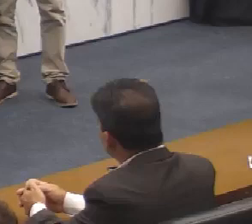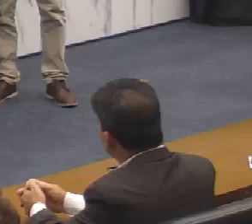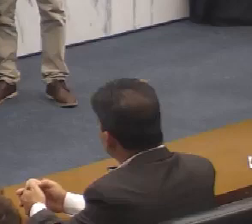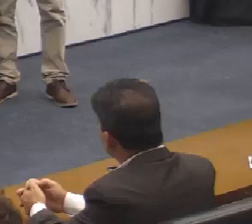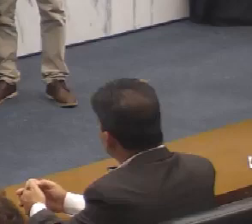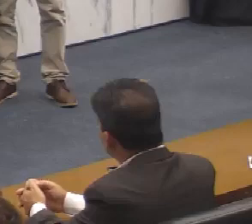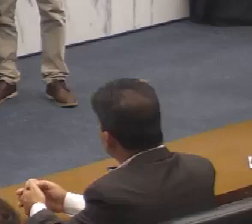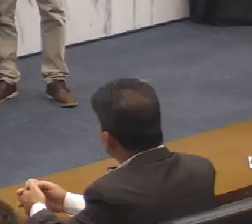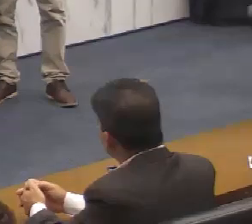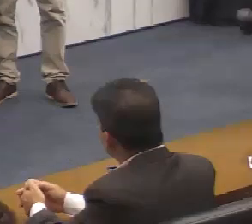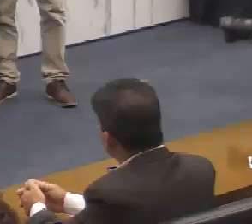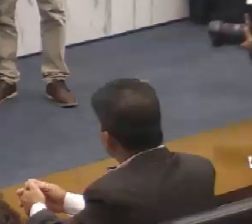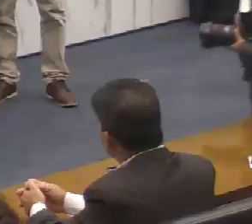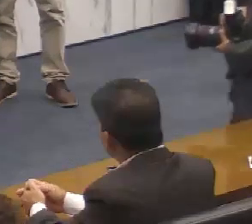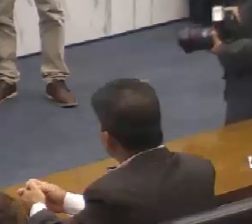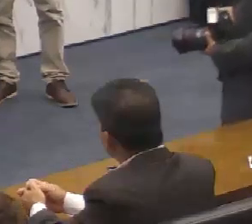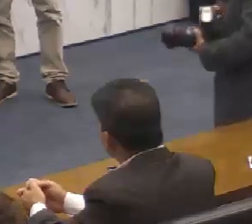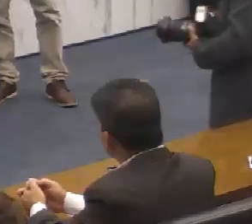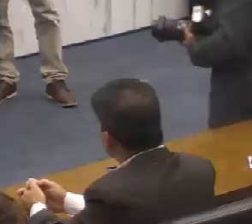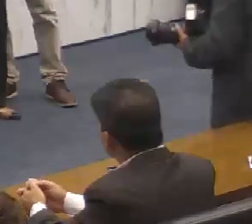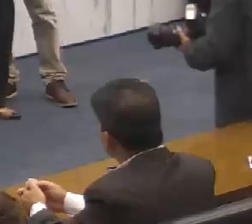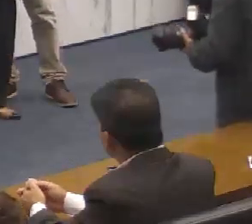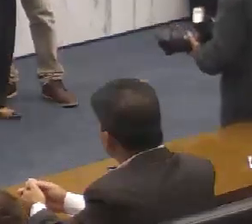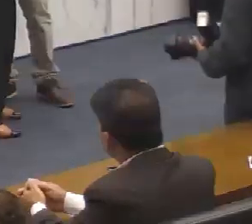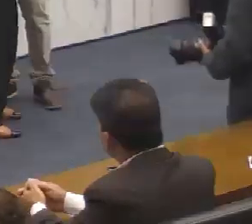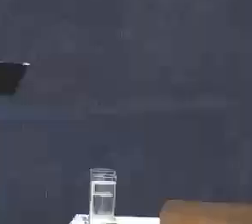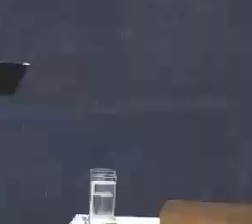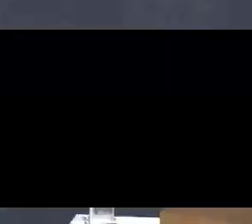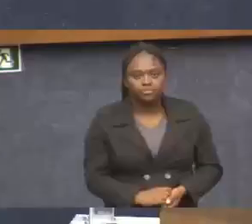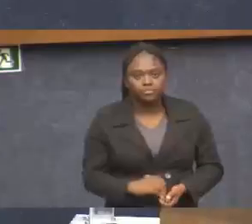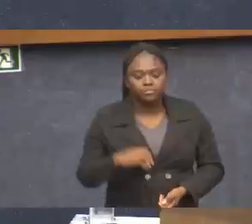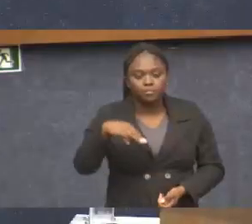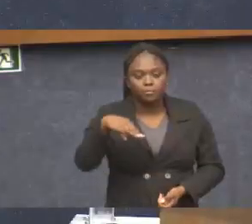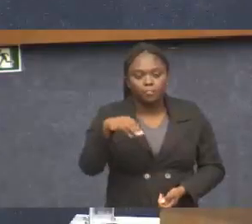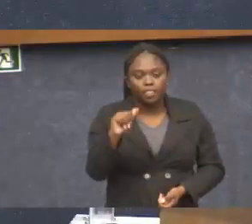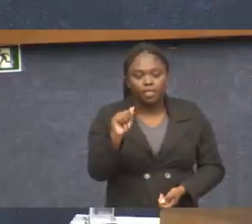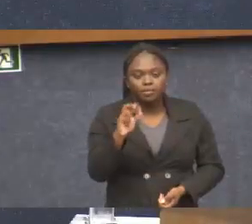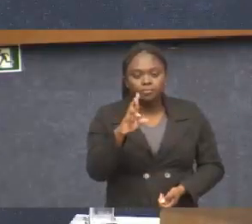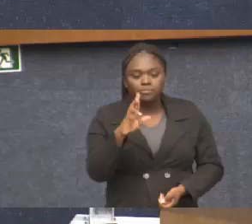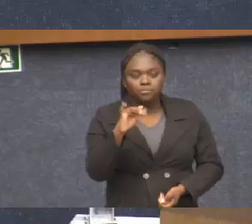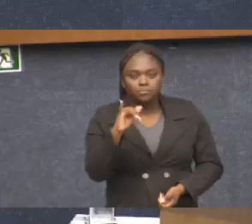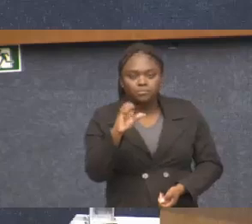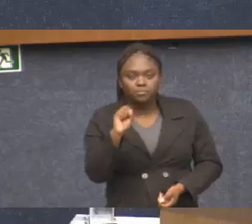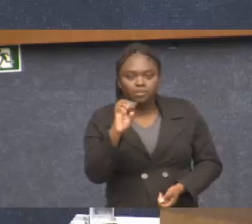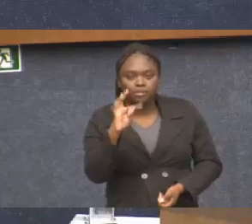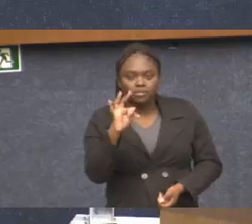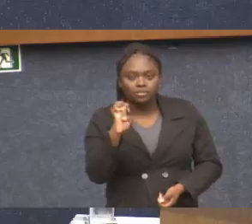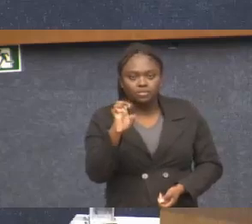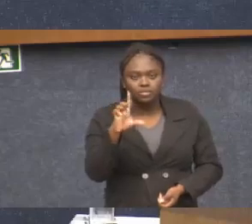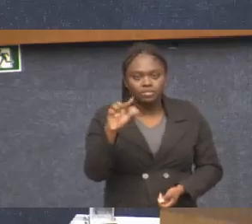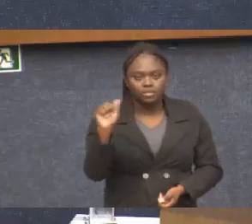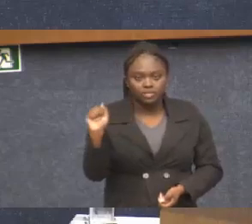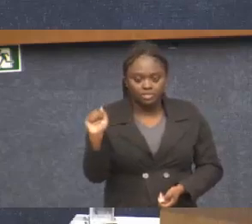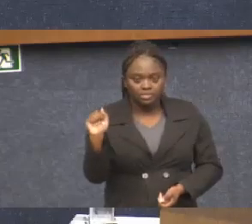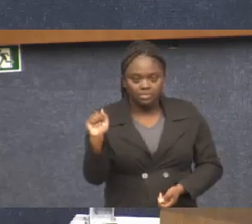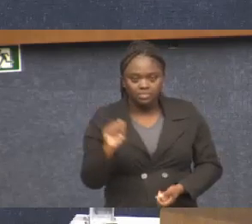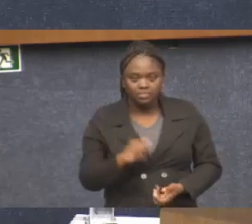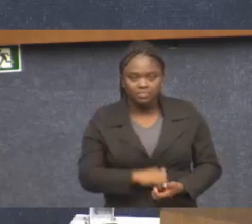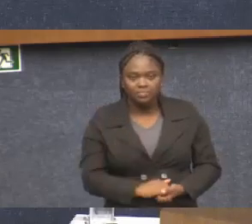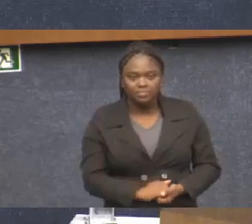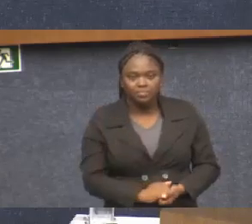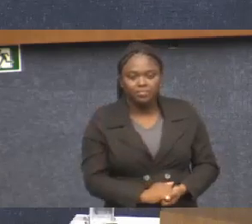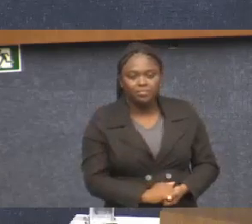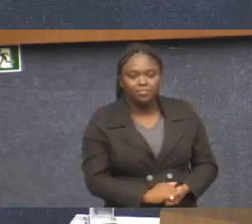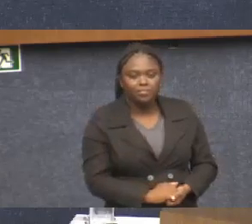Pessoas do mundo pra si. É sobre saber Maristela, que em algum lugar alguém zela Pimentel, por ti. Gonçalves.